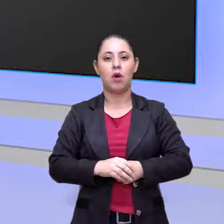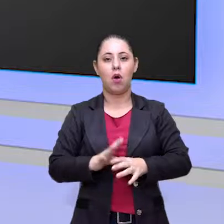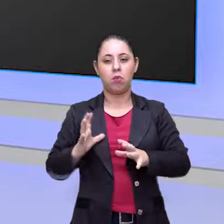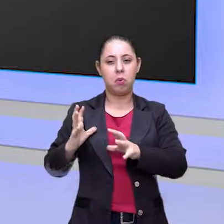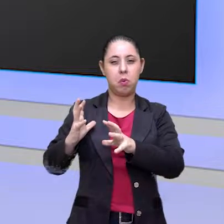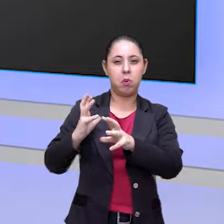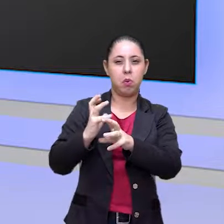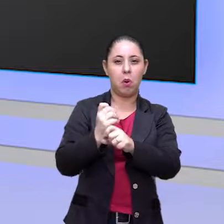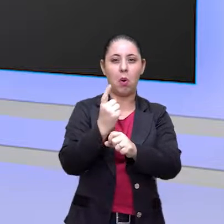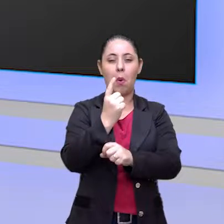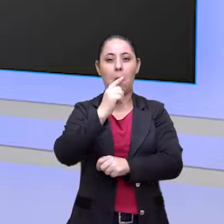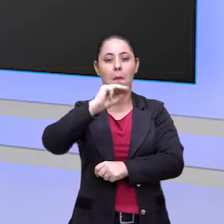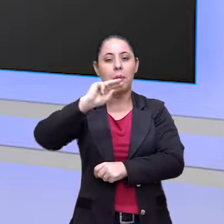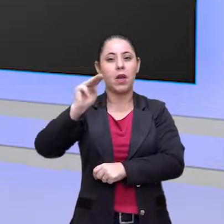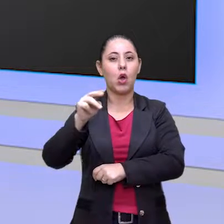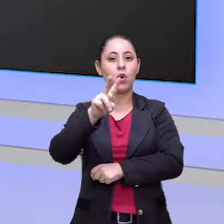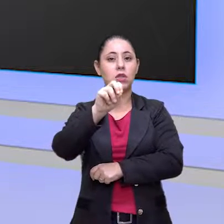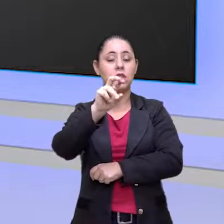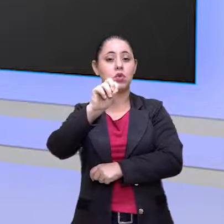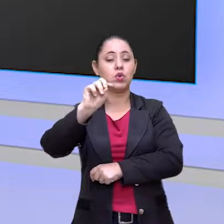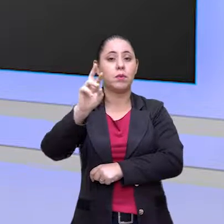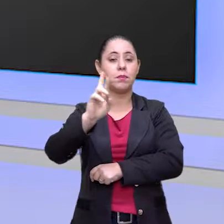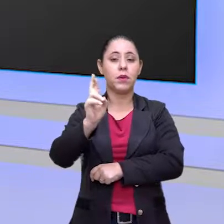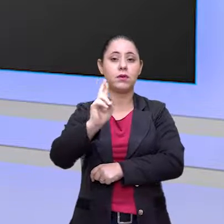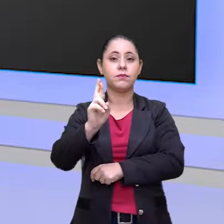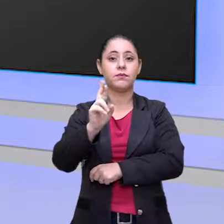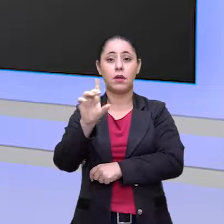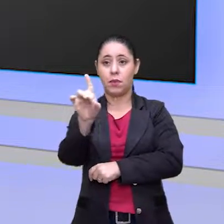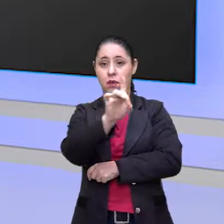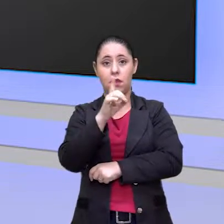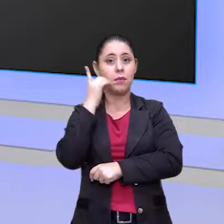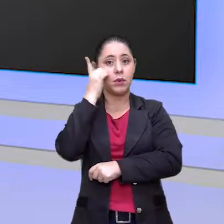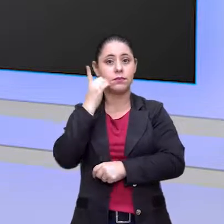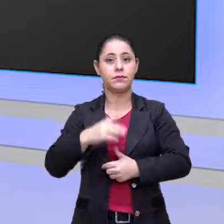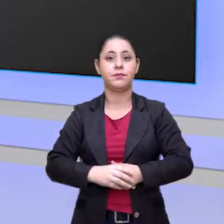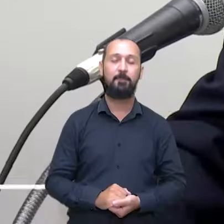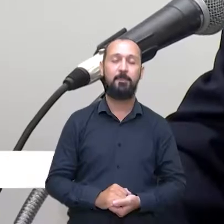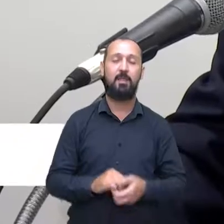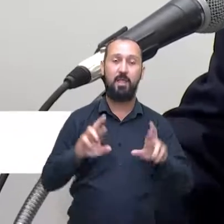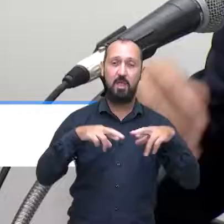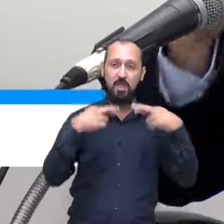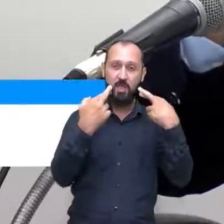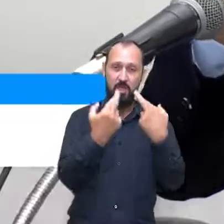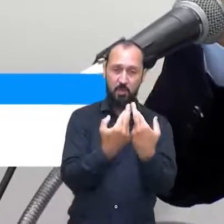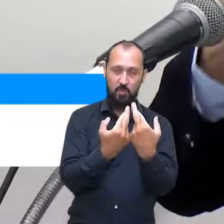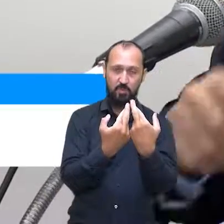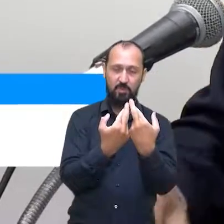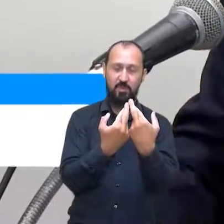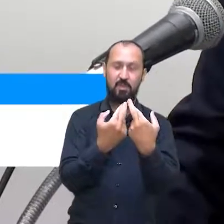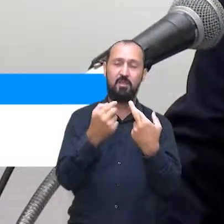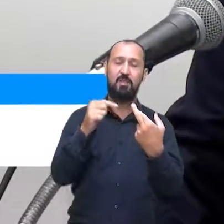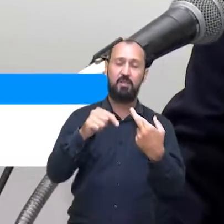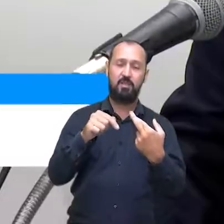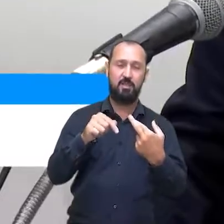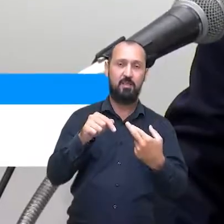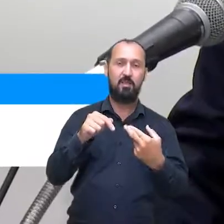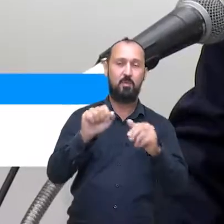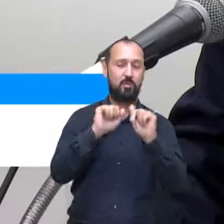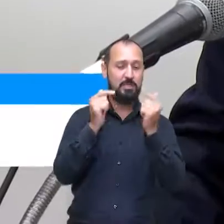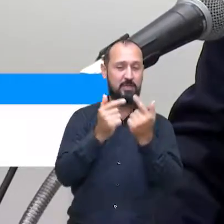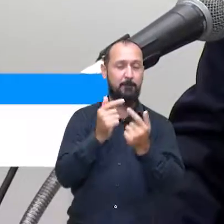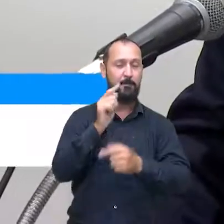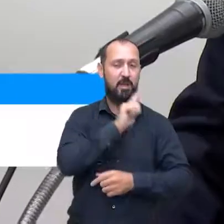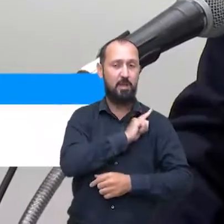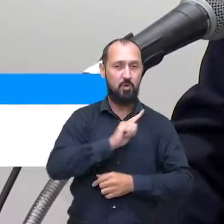parlamentares, um montante de R$1,5 milhão por deputado. Em reunião na Casa de Leis, o